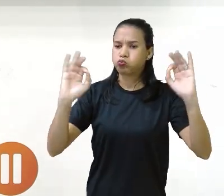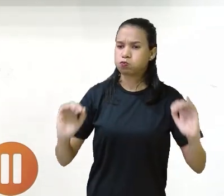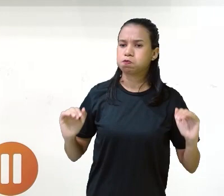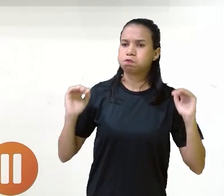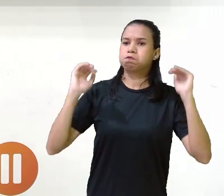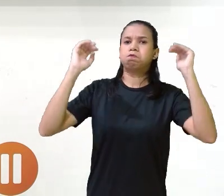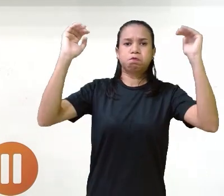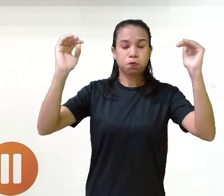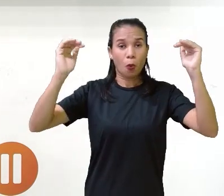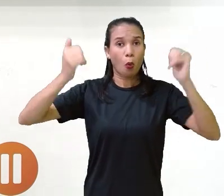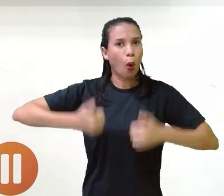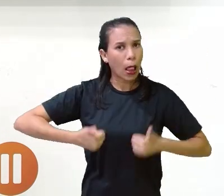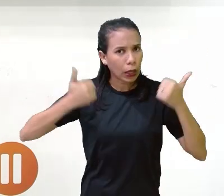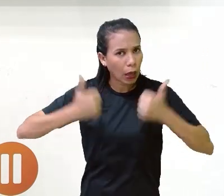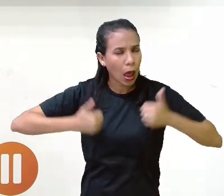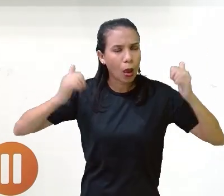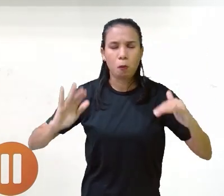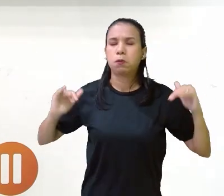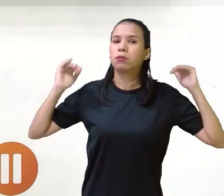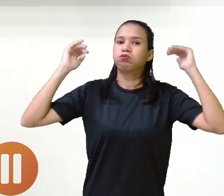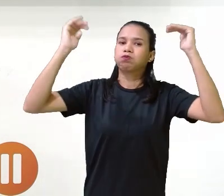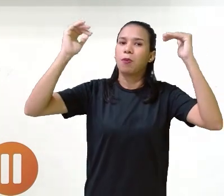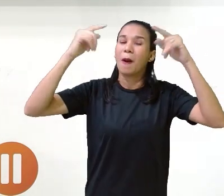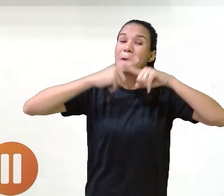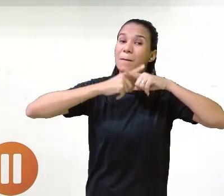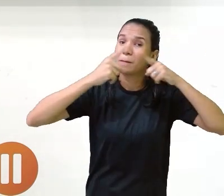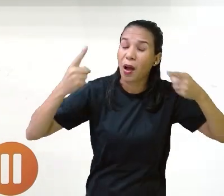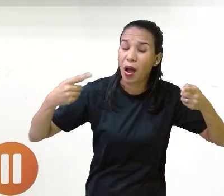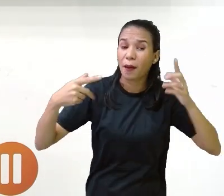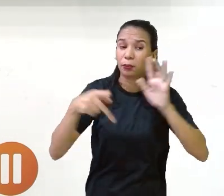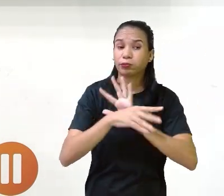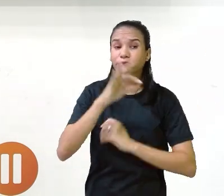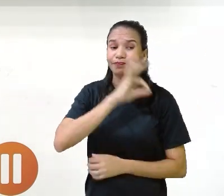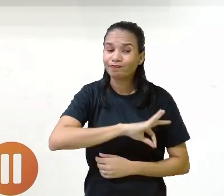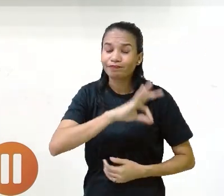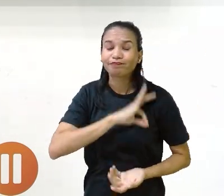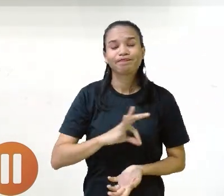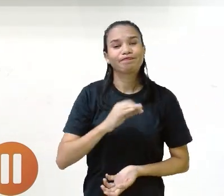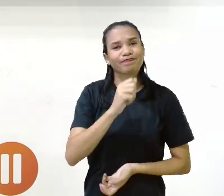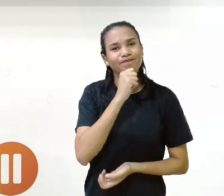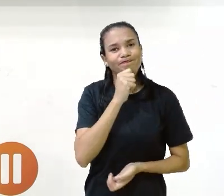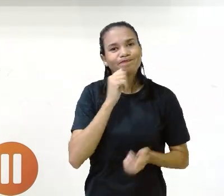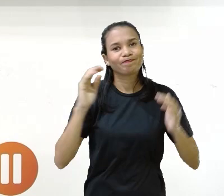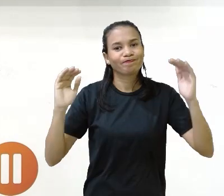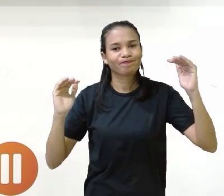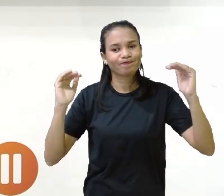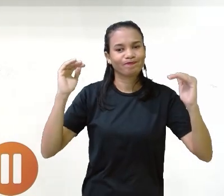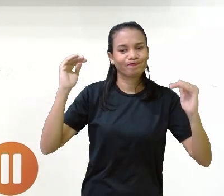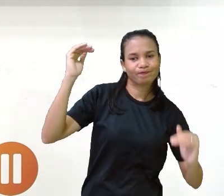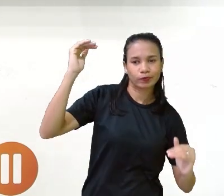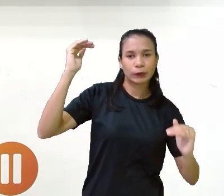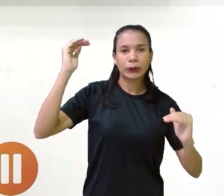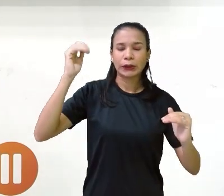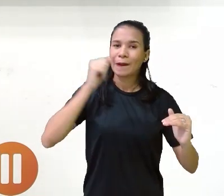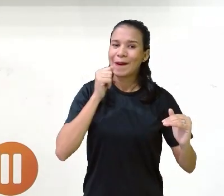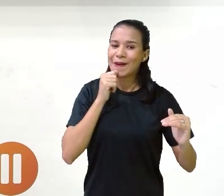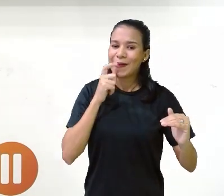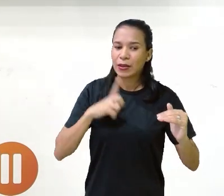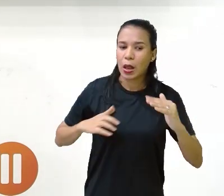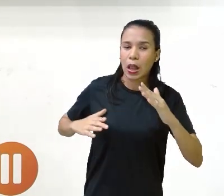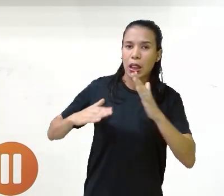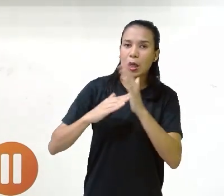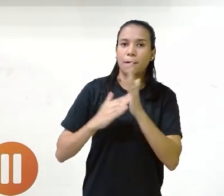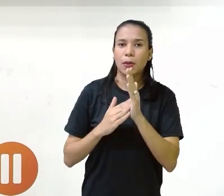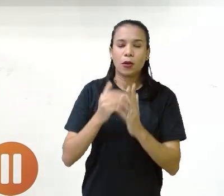seleções, mas a gente ainda tem esse muro, né, que divide